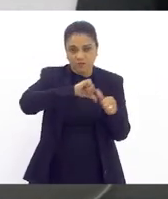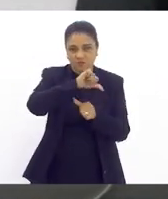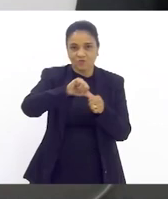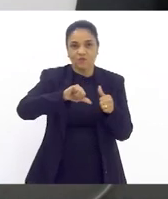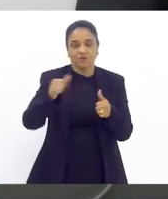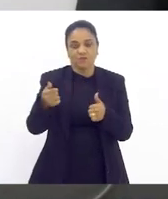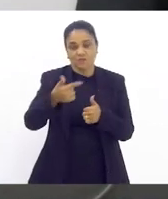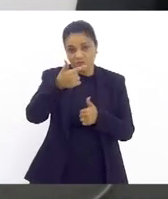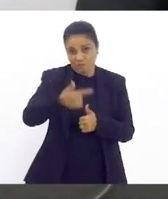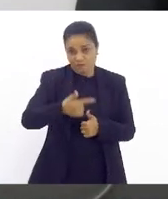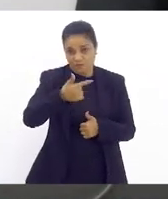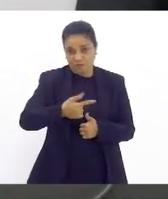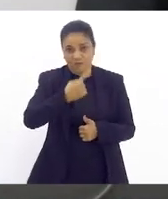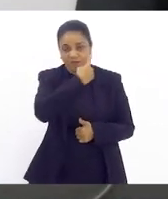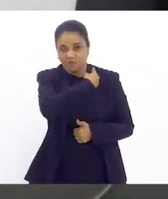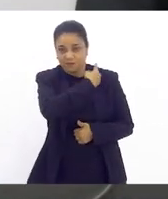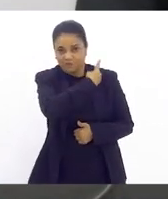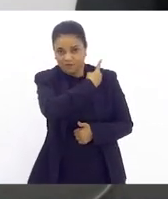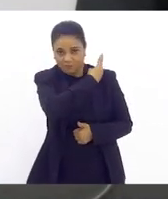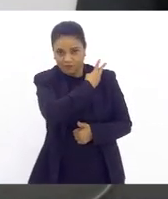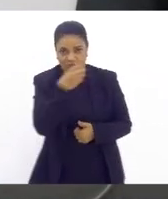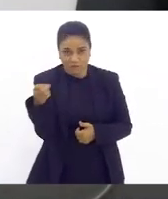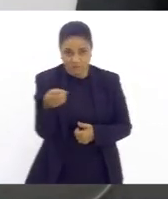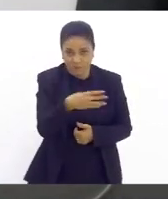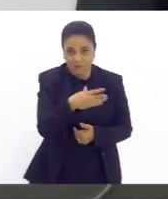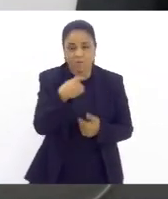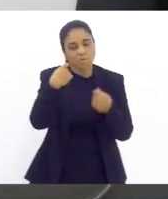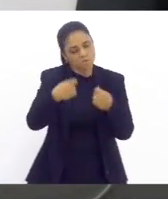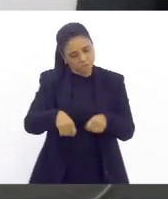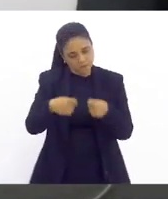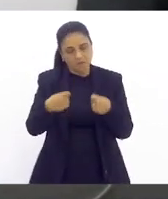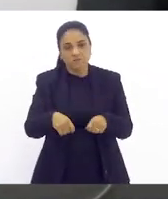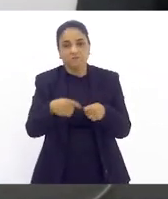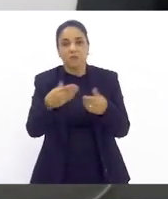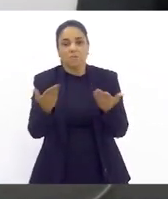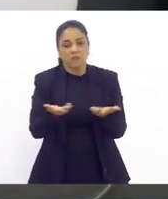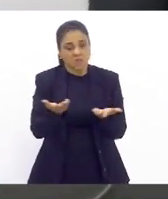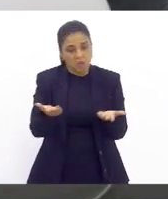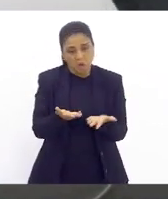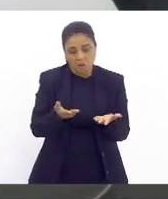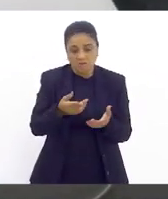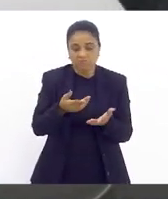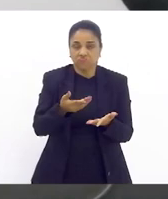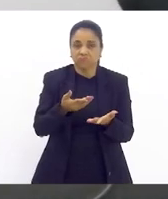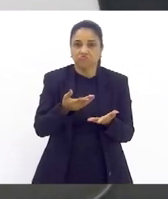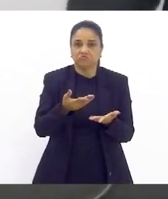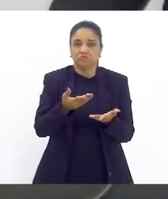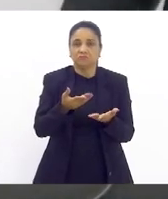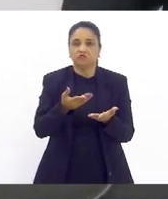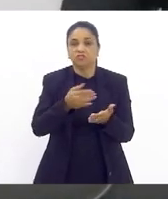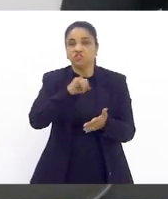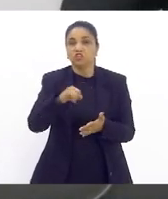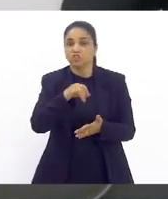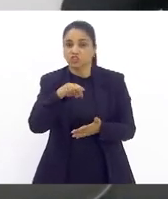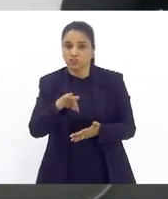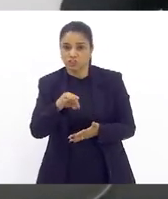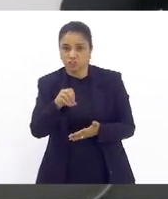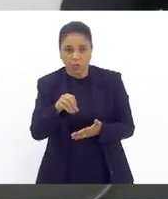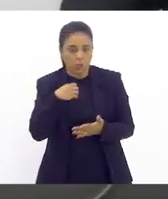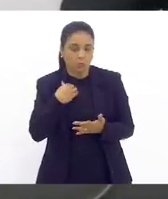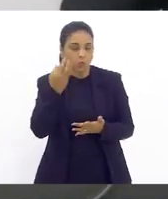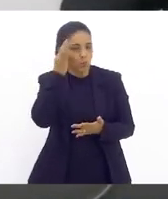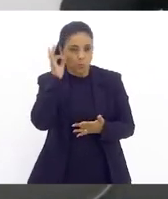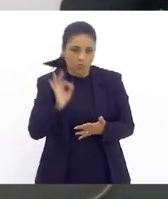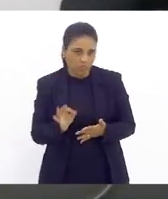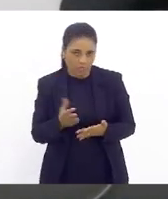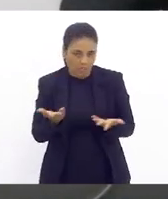ensino médio que a gente sabe que o ensino médio precisava ser reformulado mas o jeito que tá vindo aí né o meu entendimento é que isso não nos